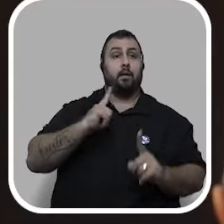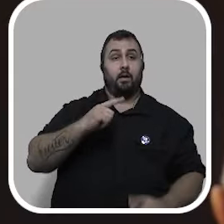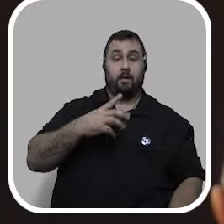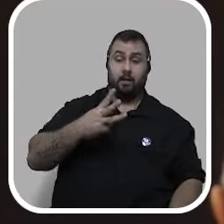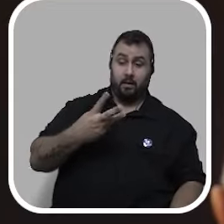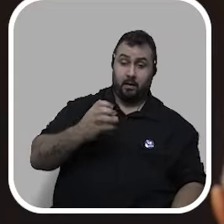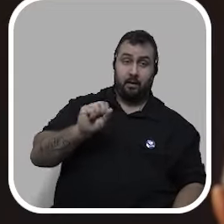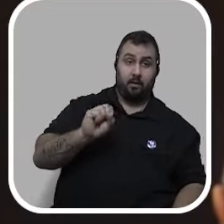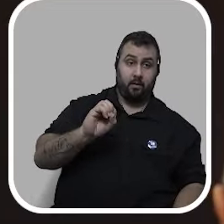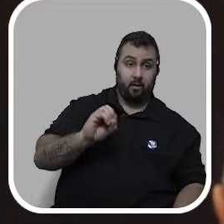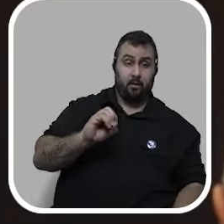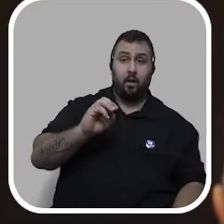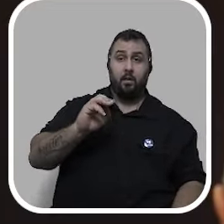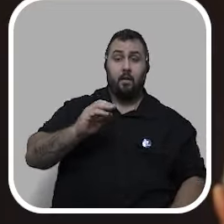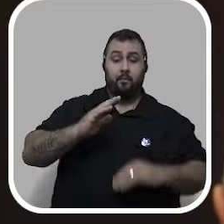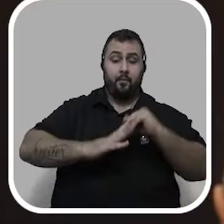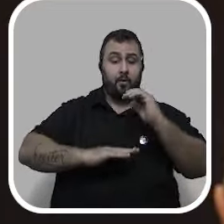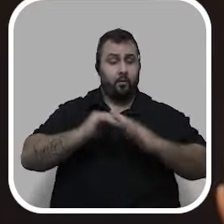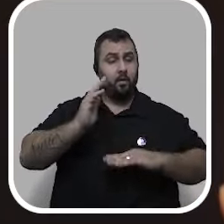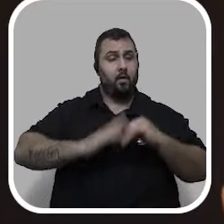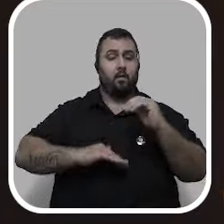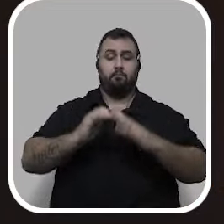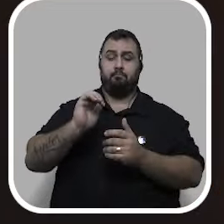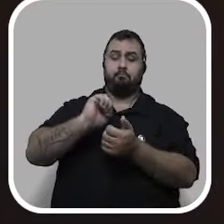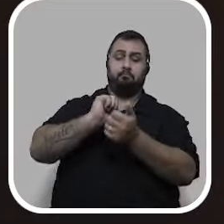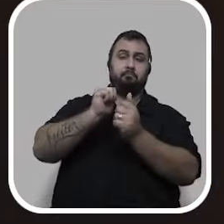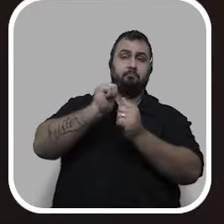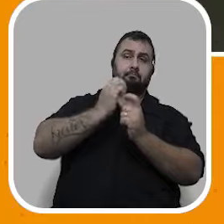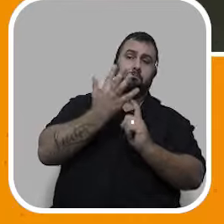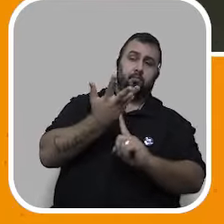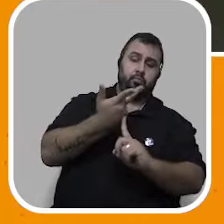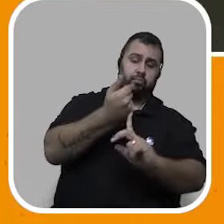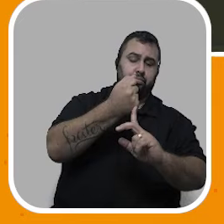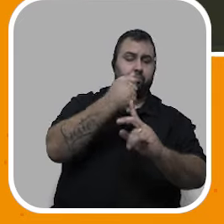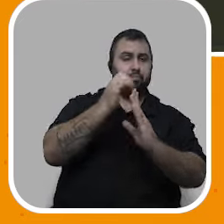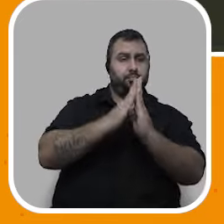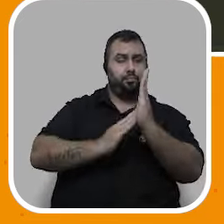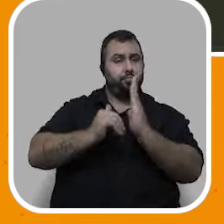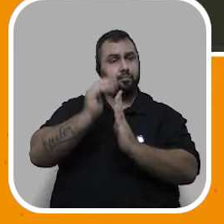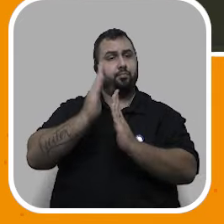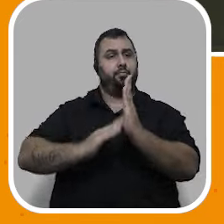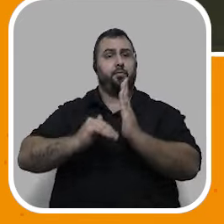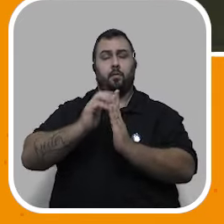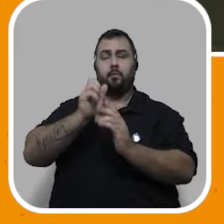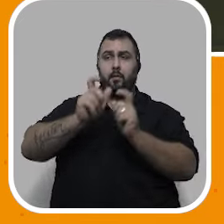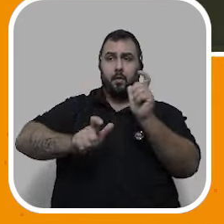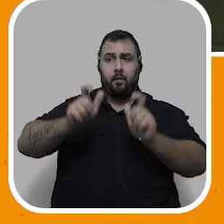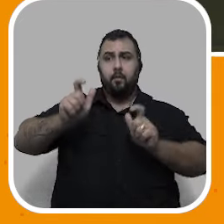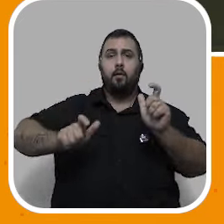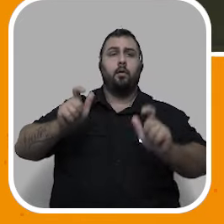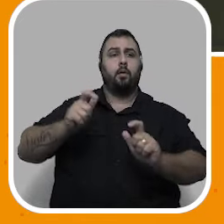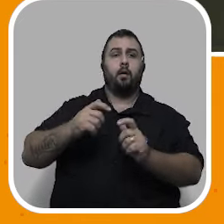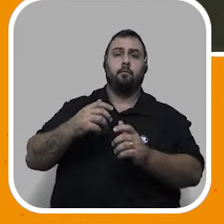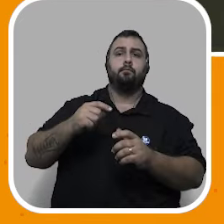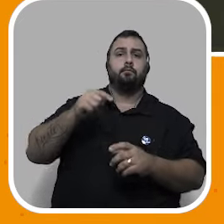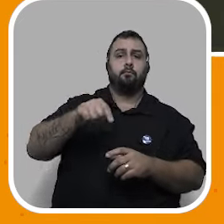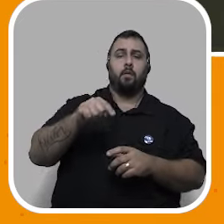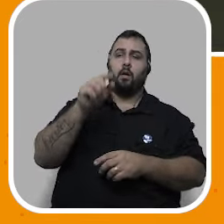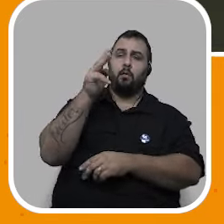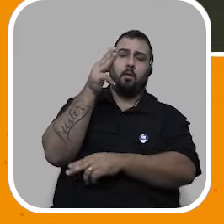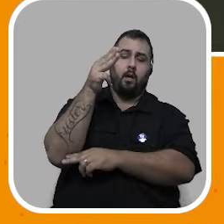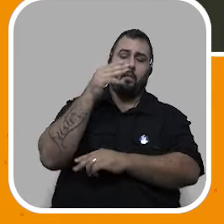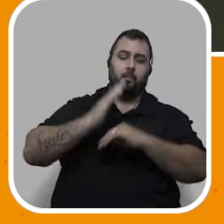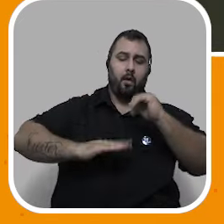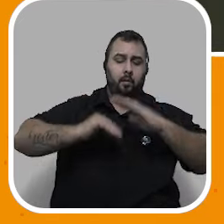profissionais dentro do Barracão que são artesões pessoas que que entre carpinteiros costureiras